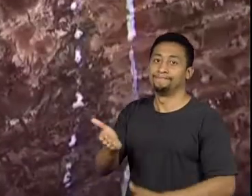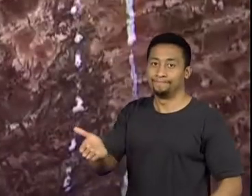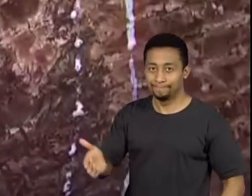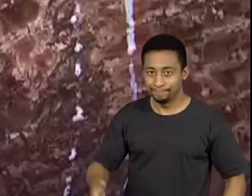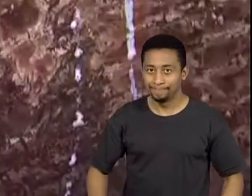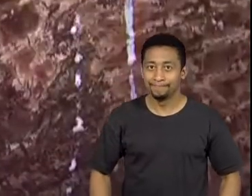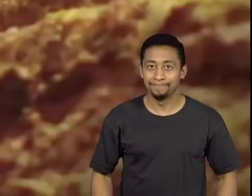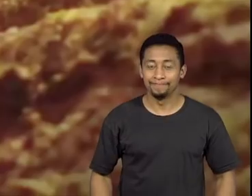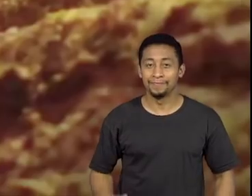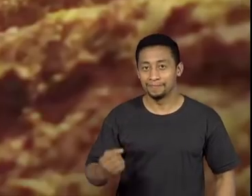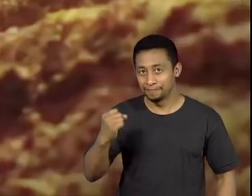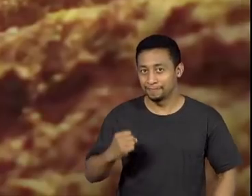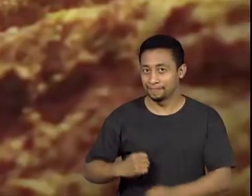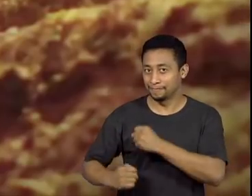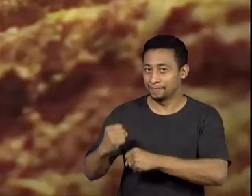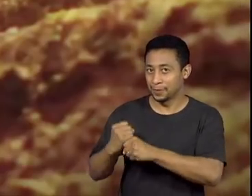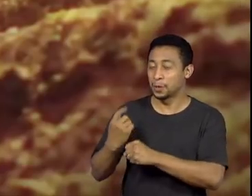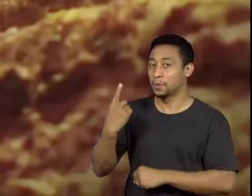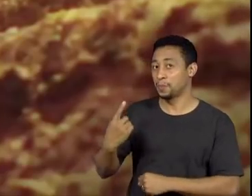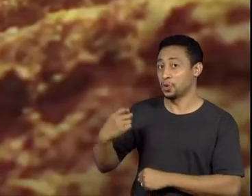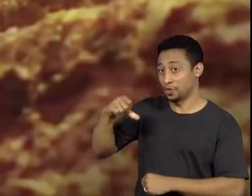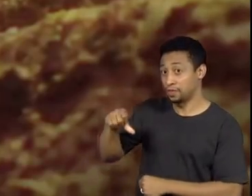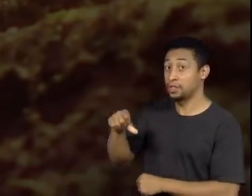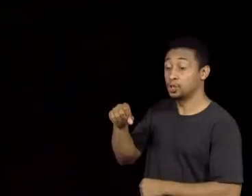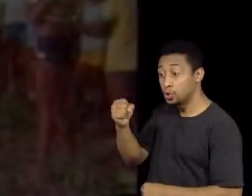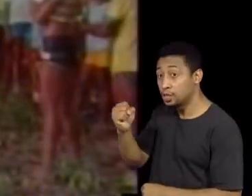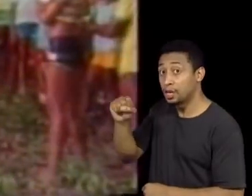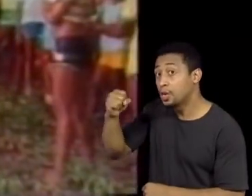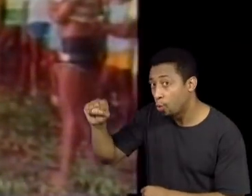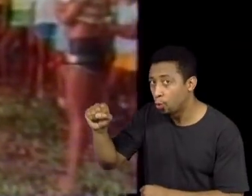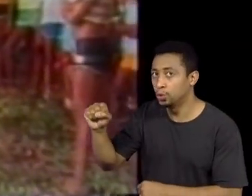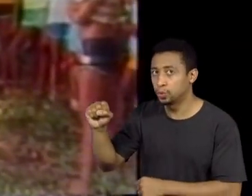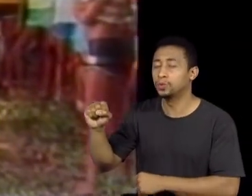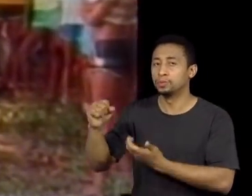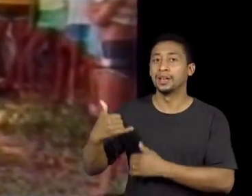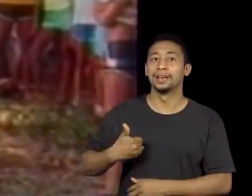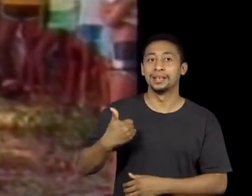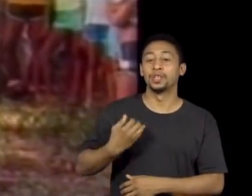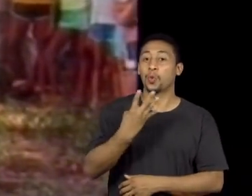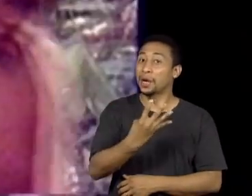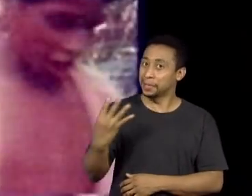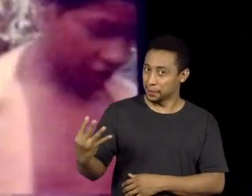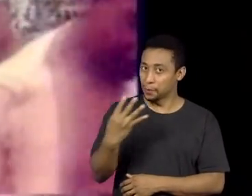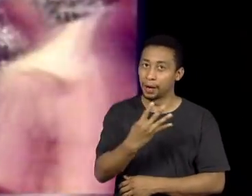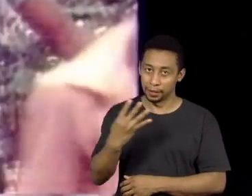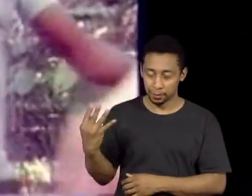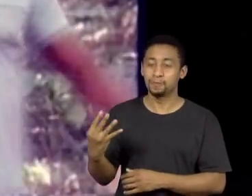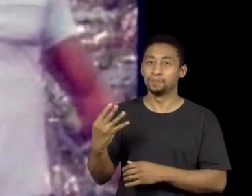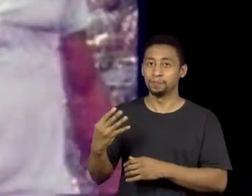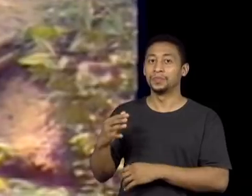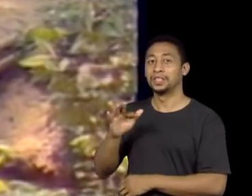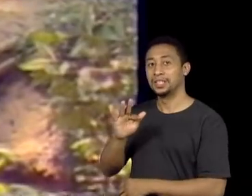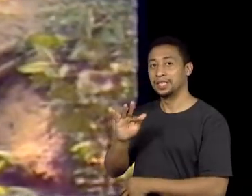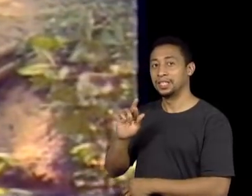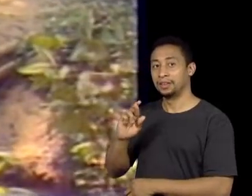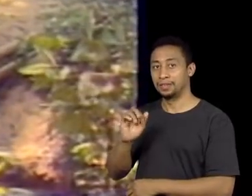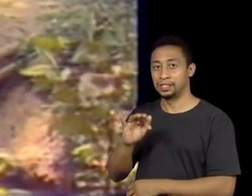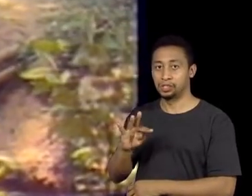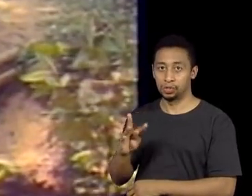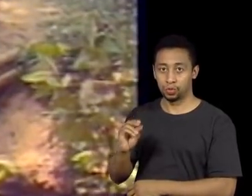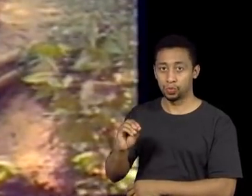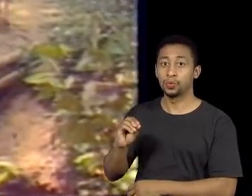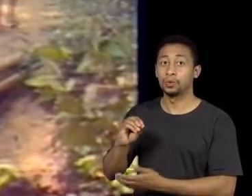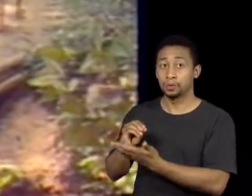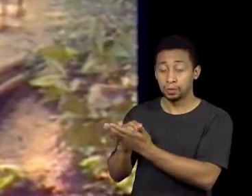Em 1988, uma semana depois de completar 44 anos, Francisco Alves Mendes